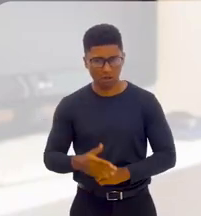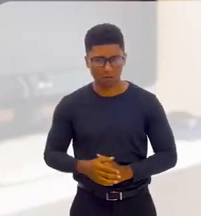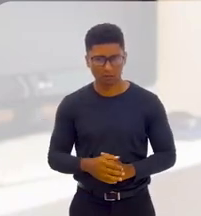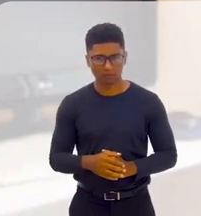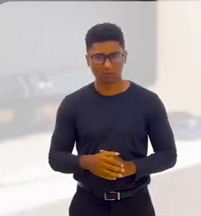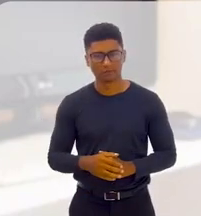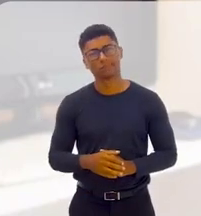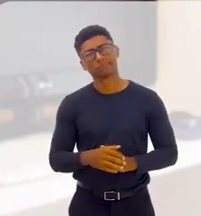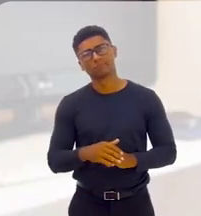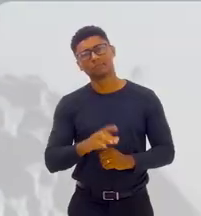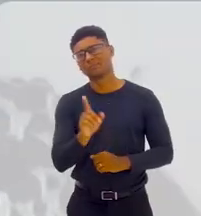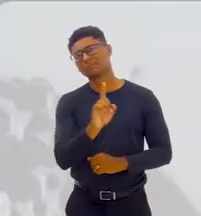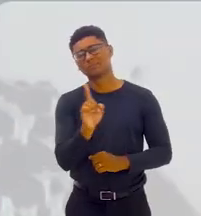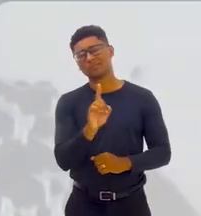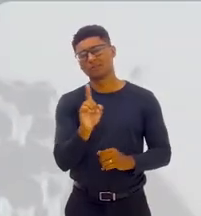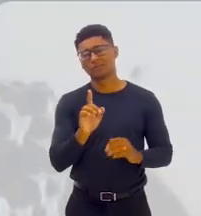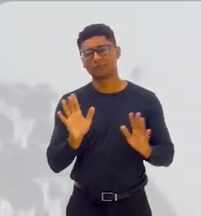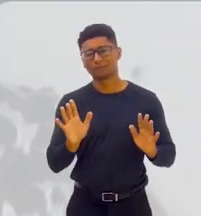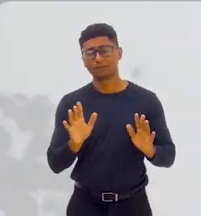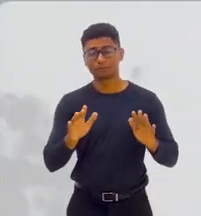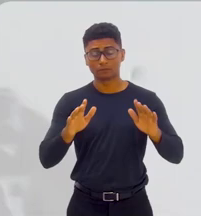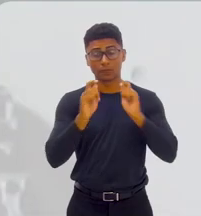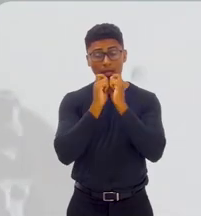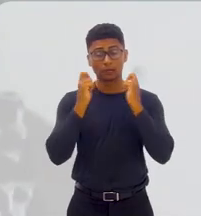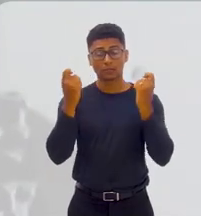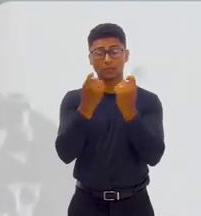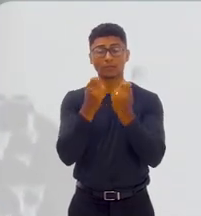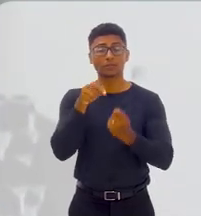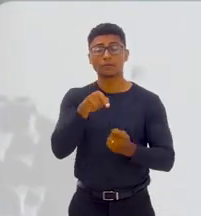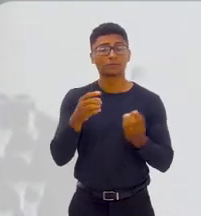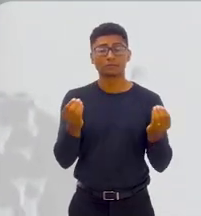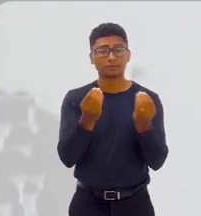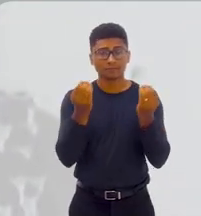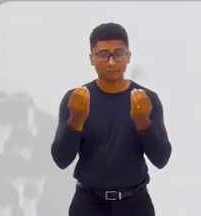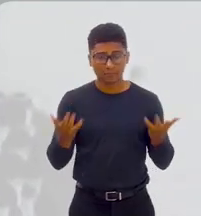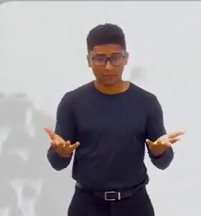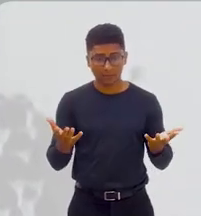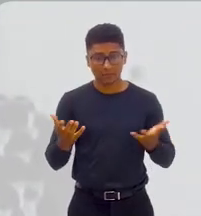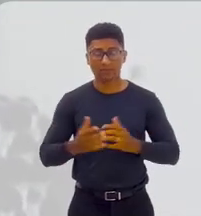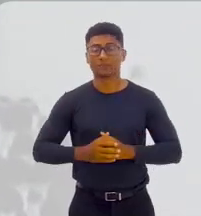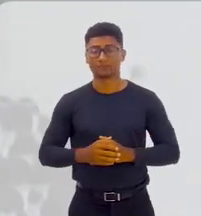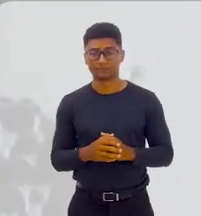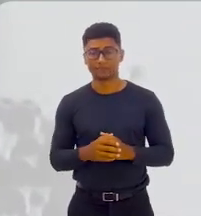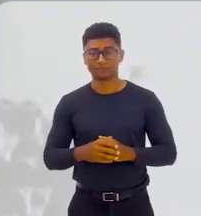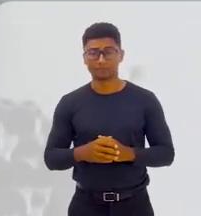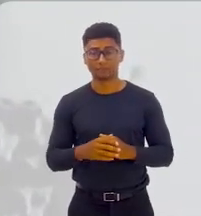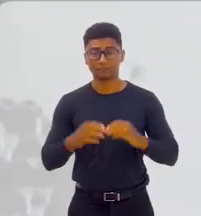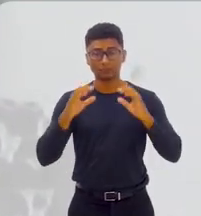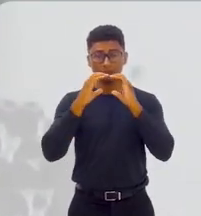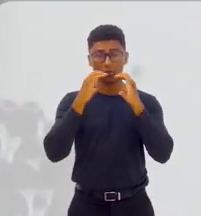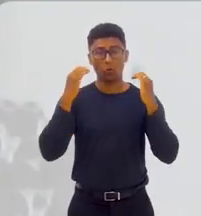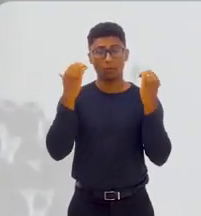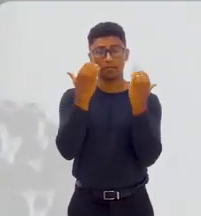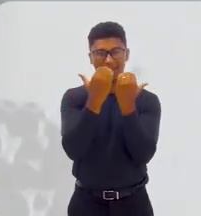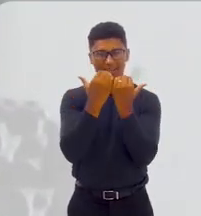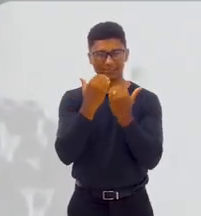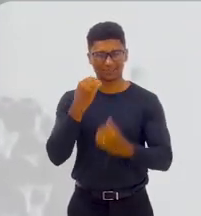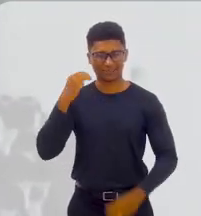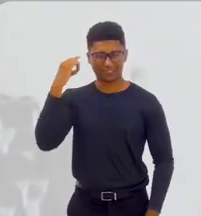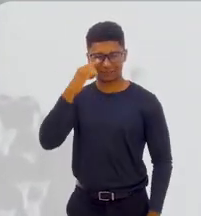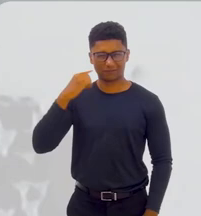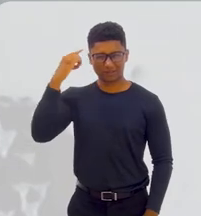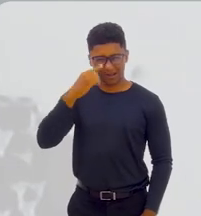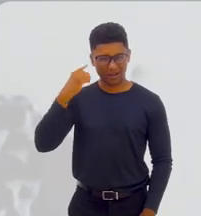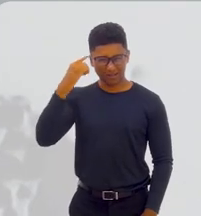é isso? Não necessariamente. A associação existe para que a comunidade preta